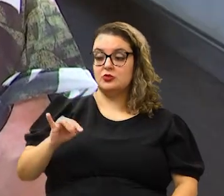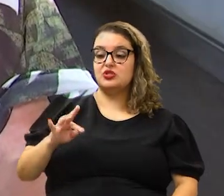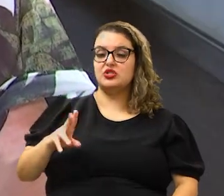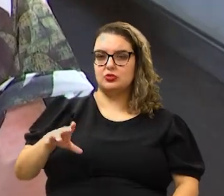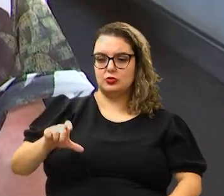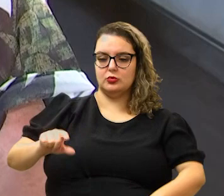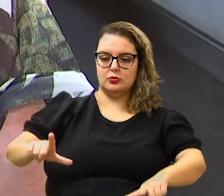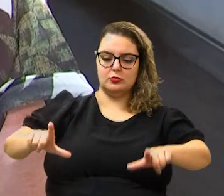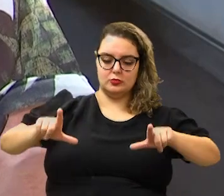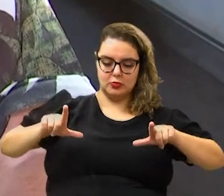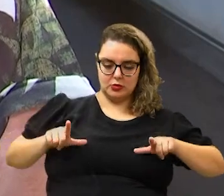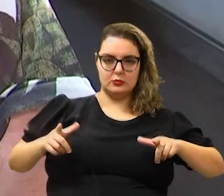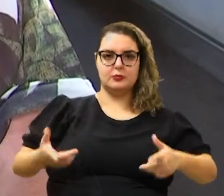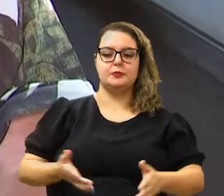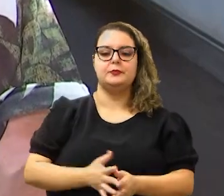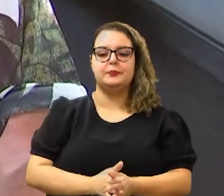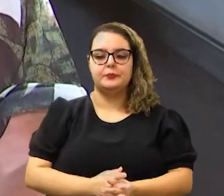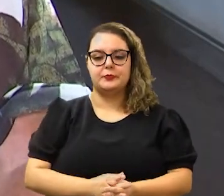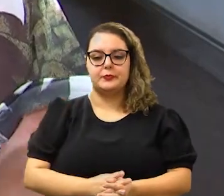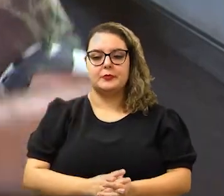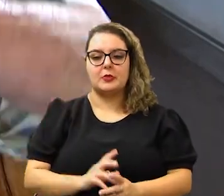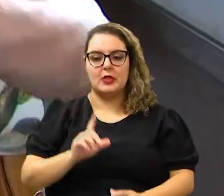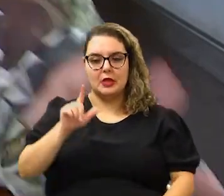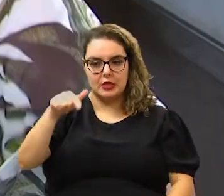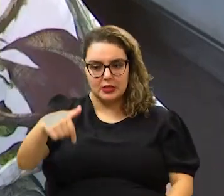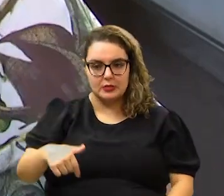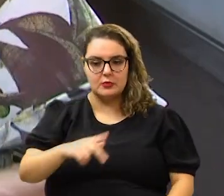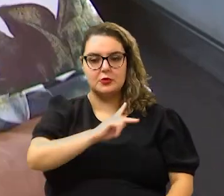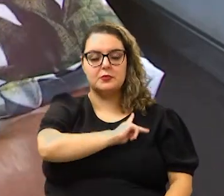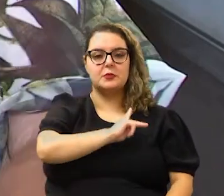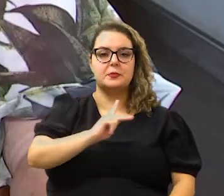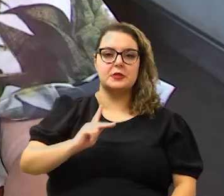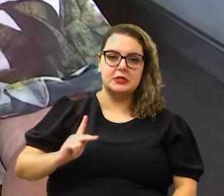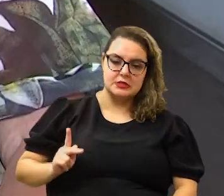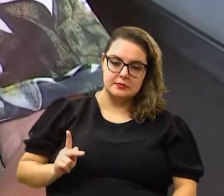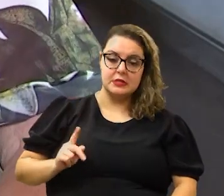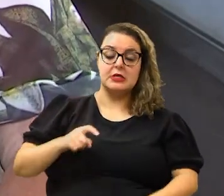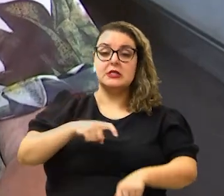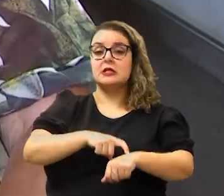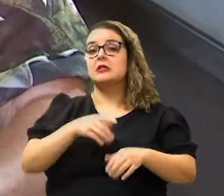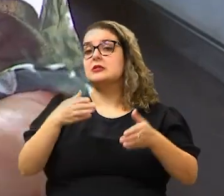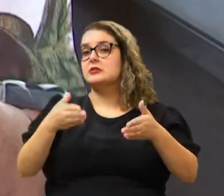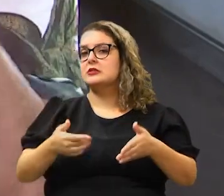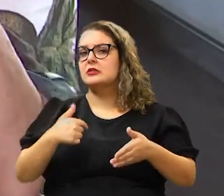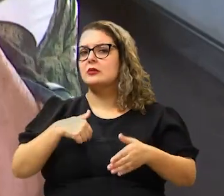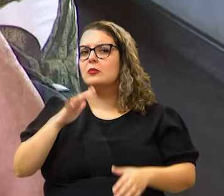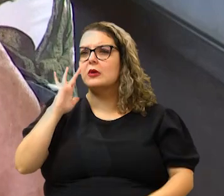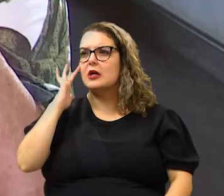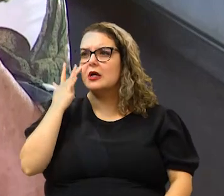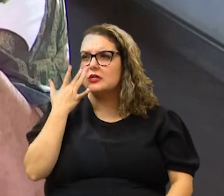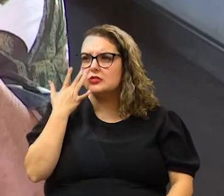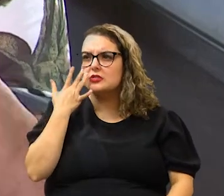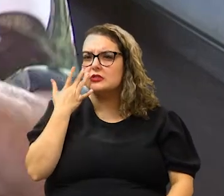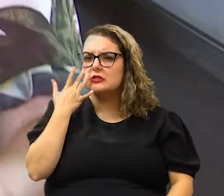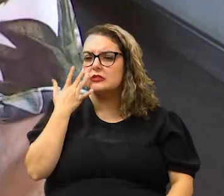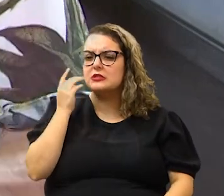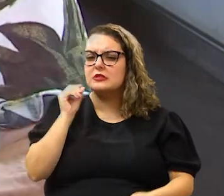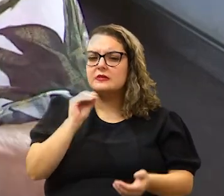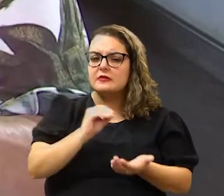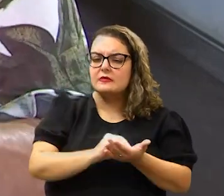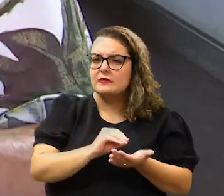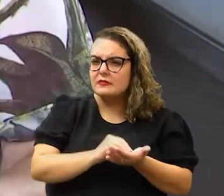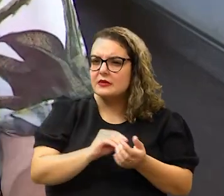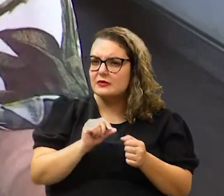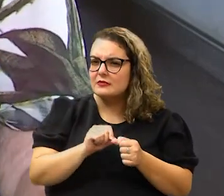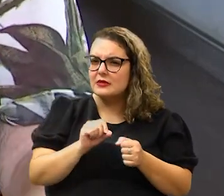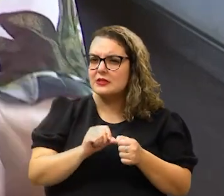sendo inconveniente até de chegar, então eu estou chegando, não é possível. E, então, certas coisas a gente vai...